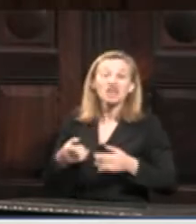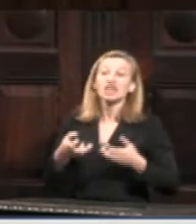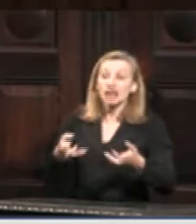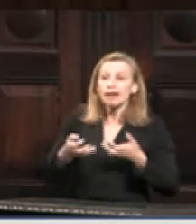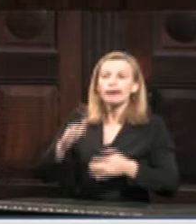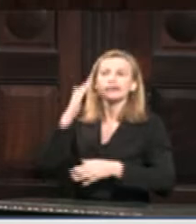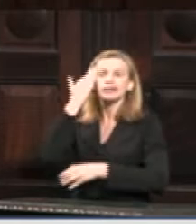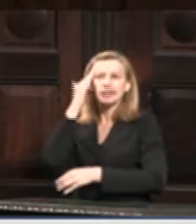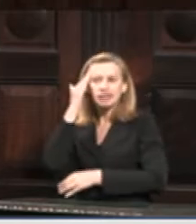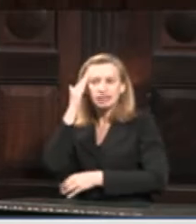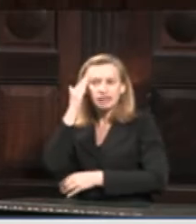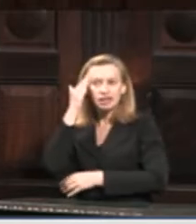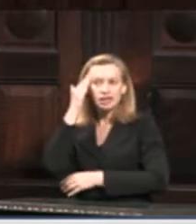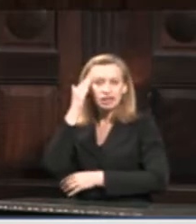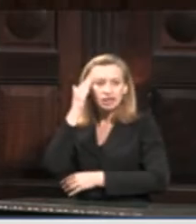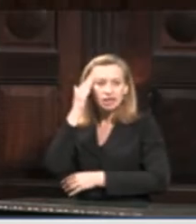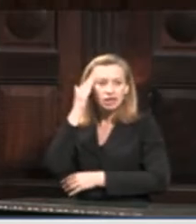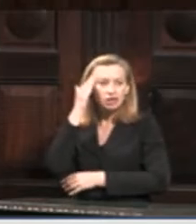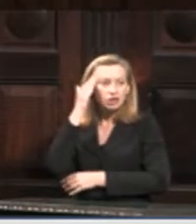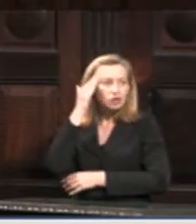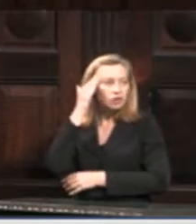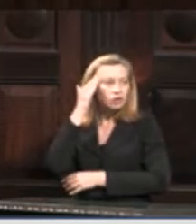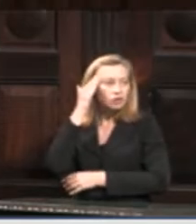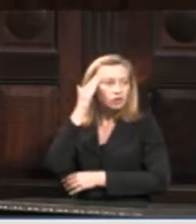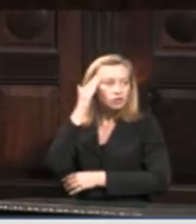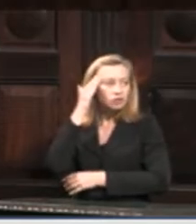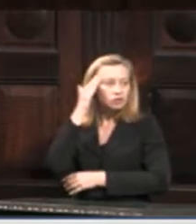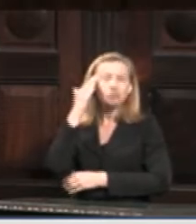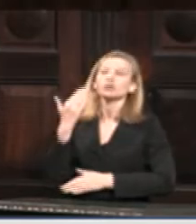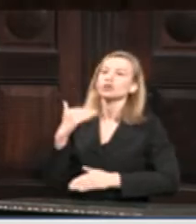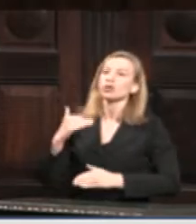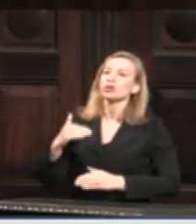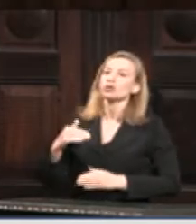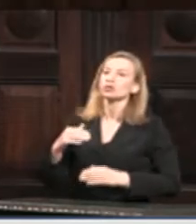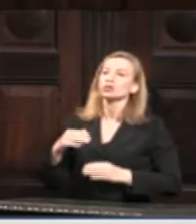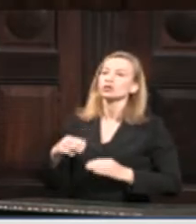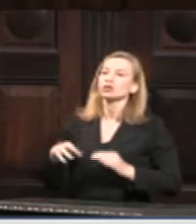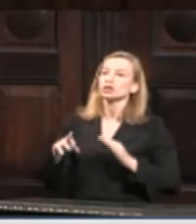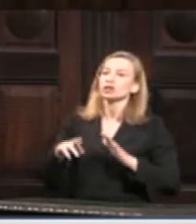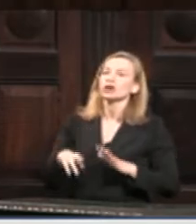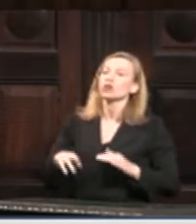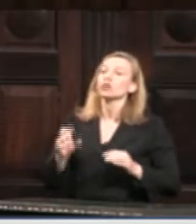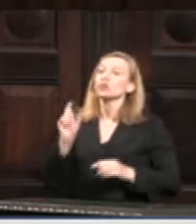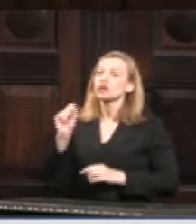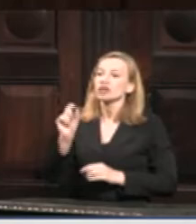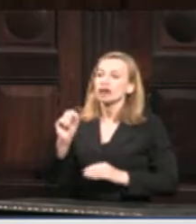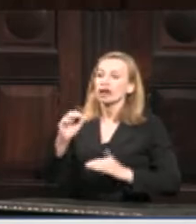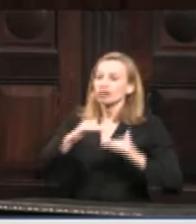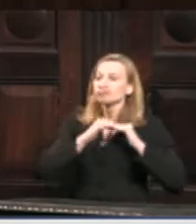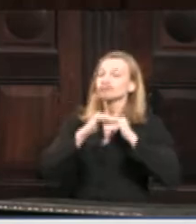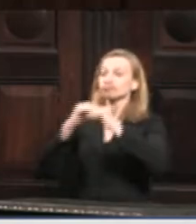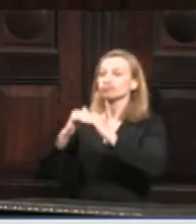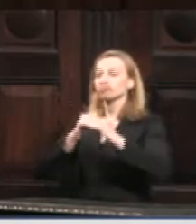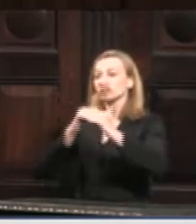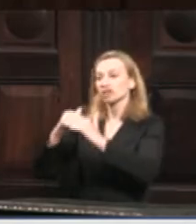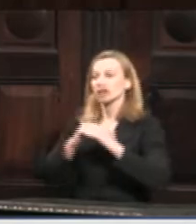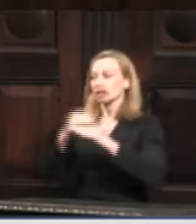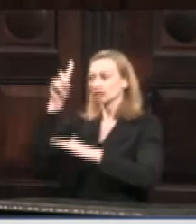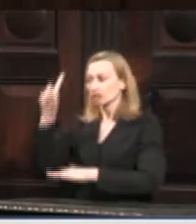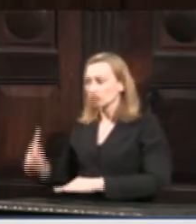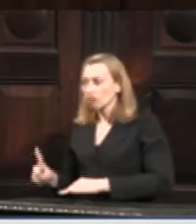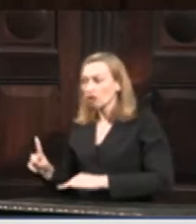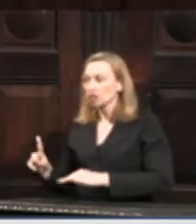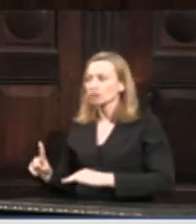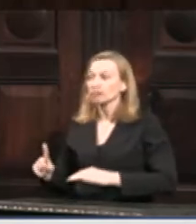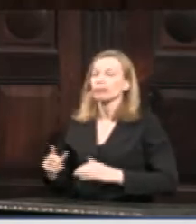inverter exatamente esse tipo de procedimento democrático e que reza,